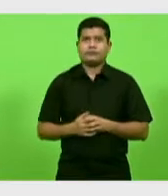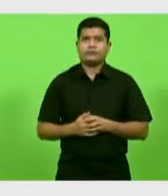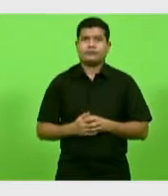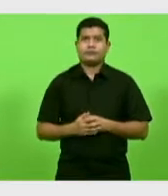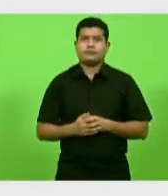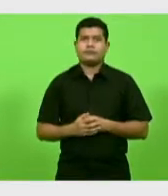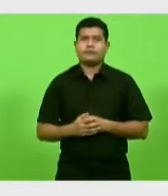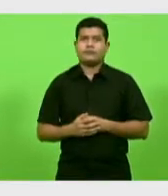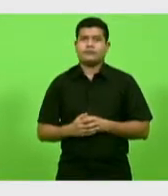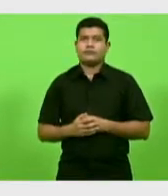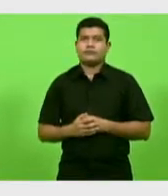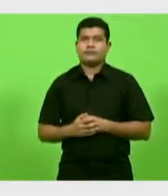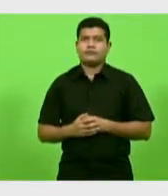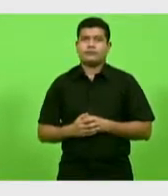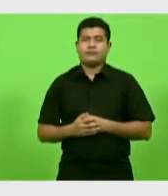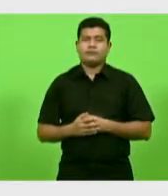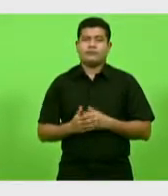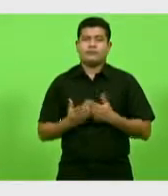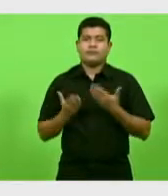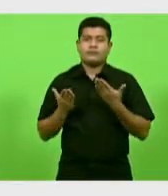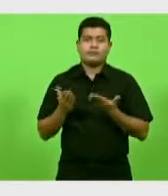Como vota deputado Ivanats?